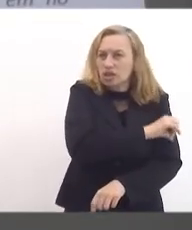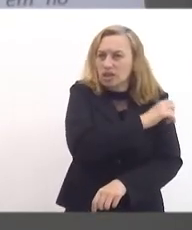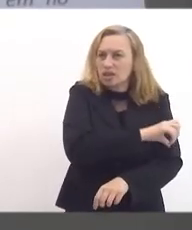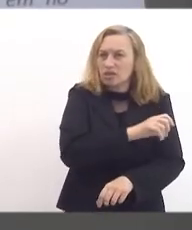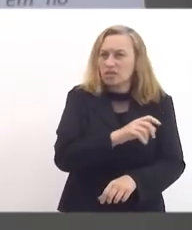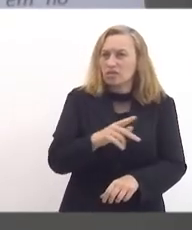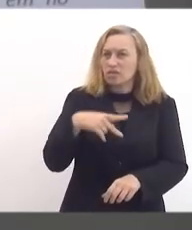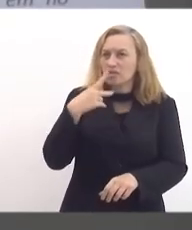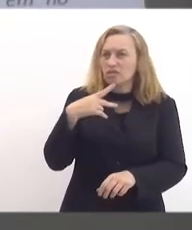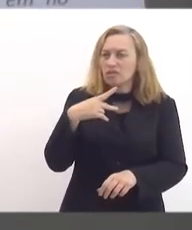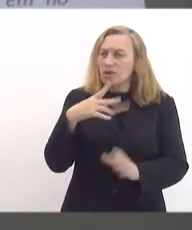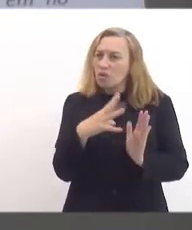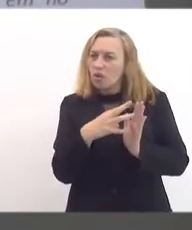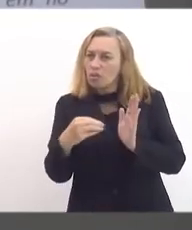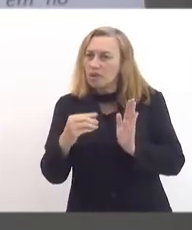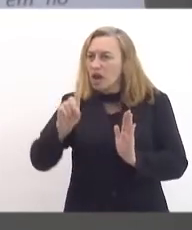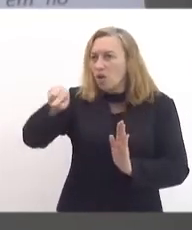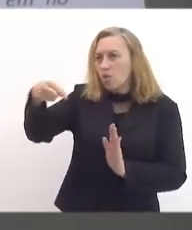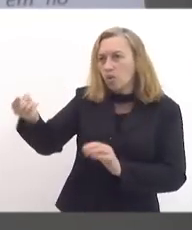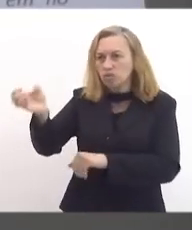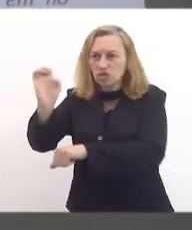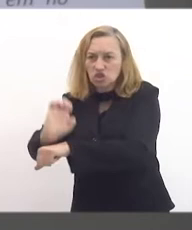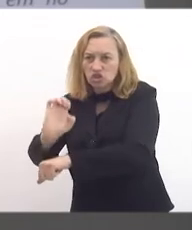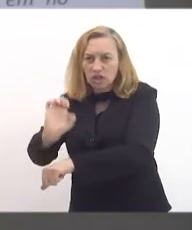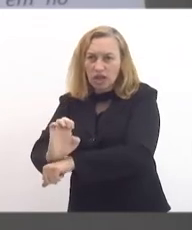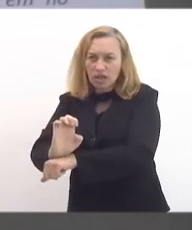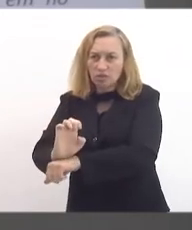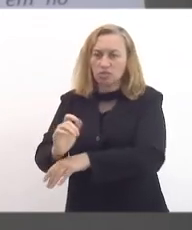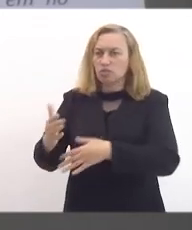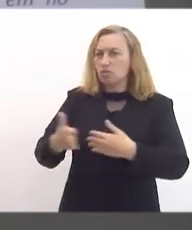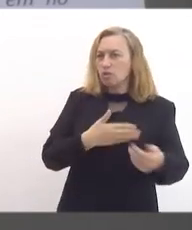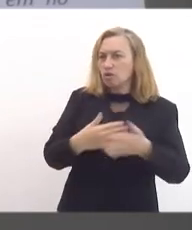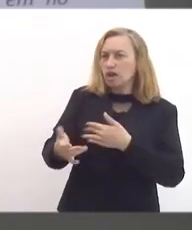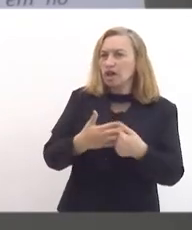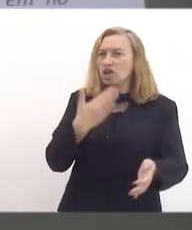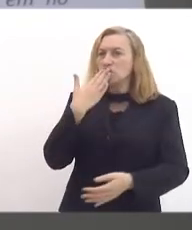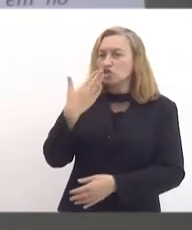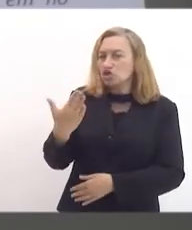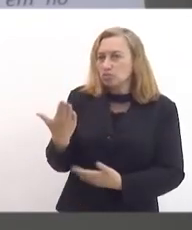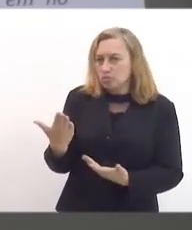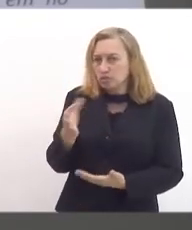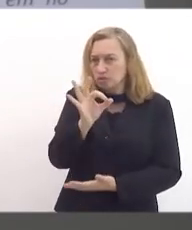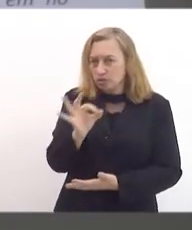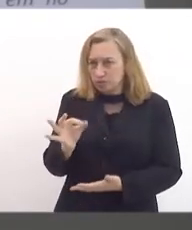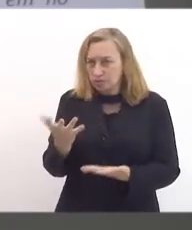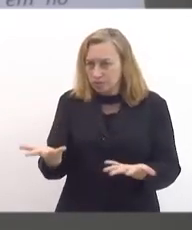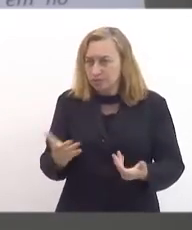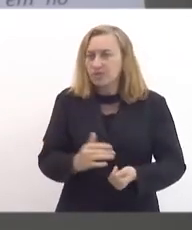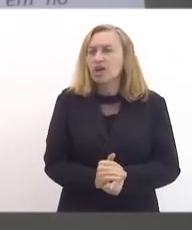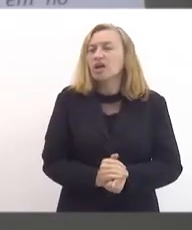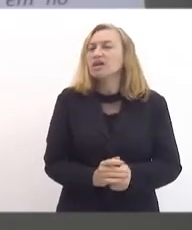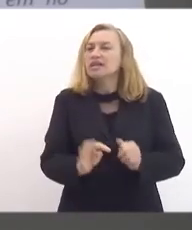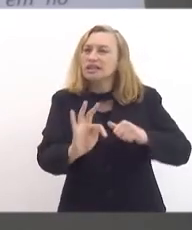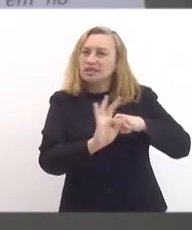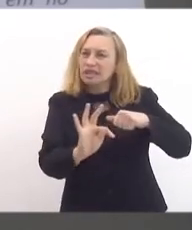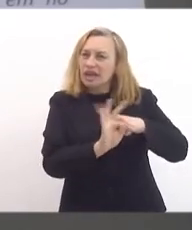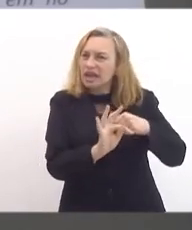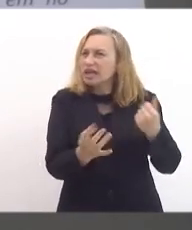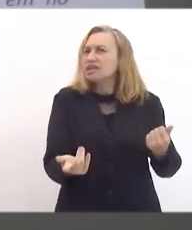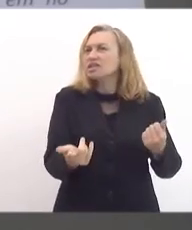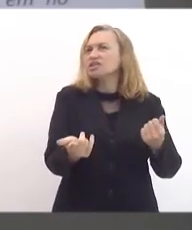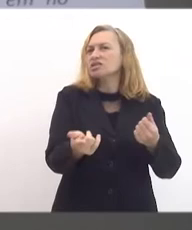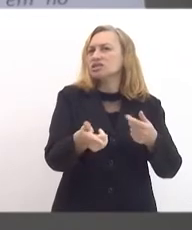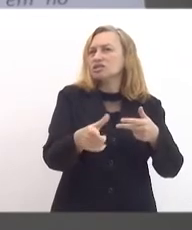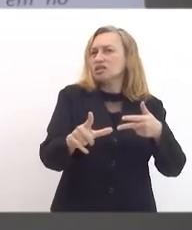possa embasar qualquer tipo de benefício da isso vamos assim a nível da técnica de legislativo